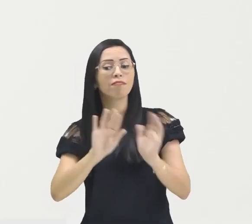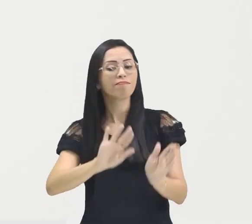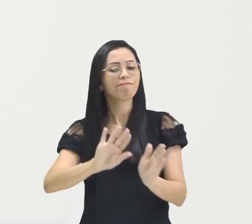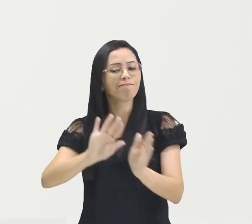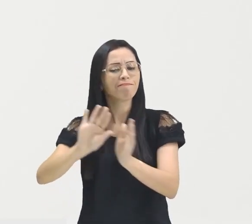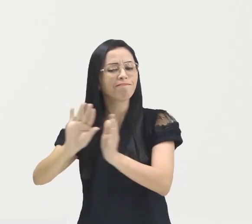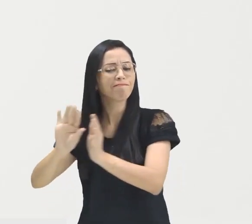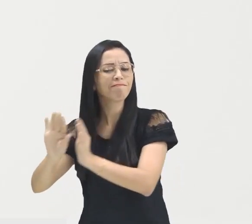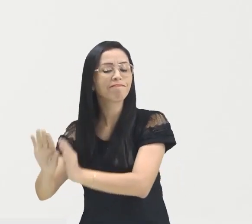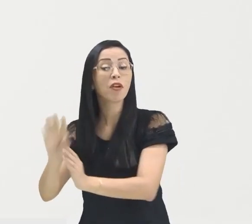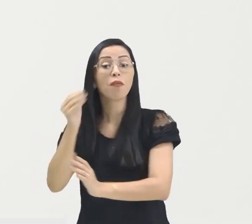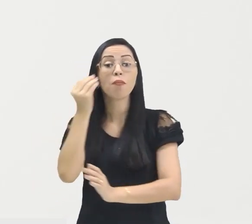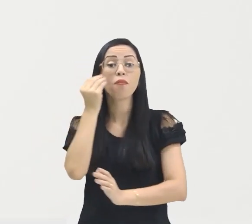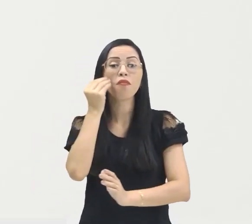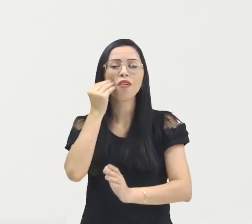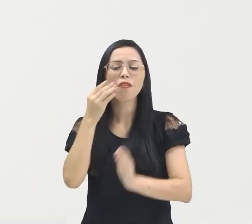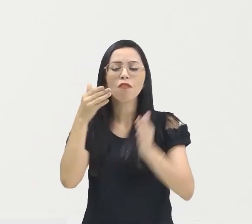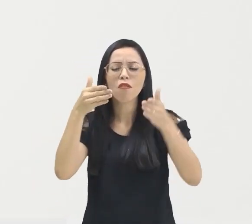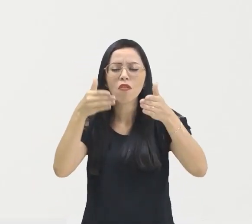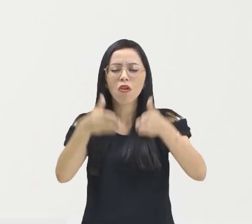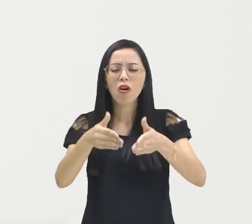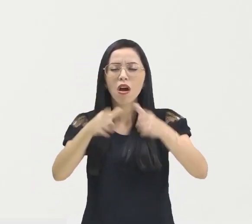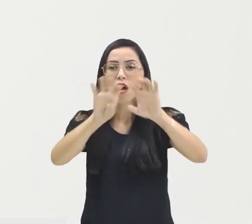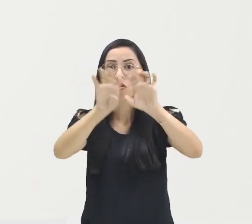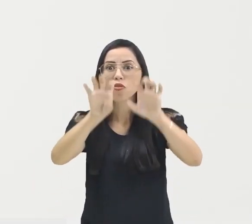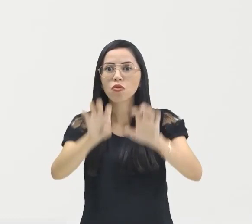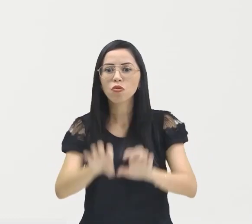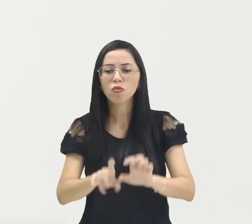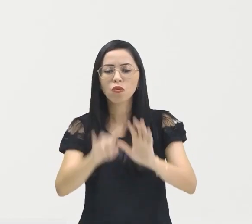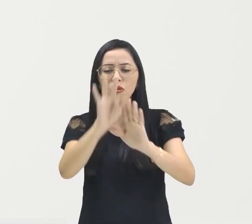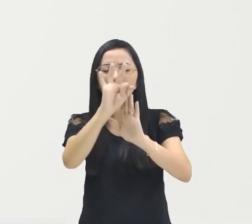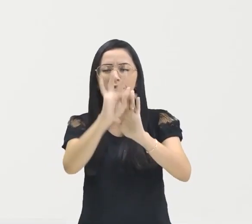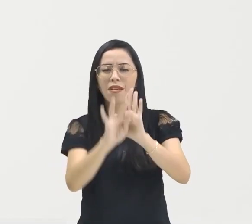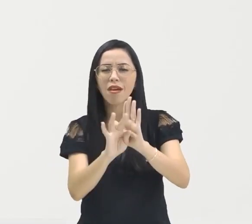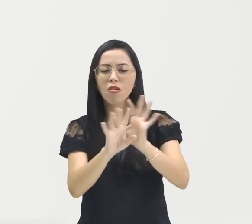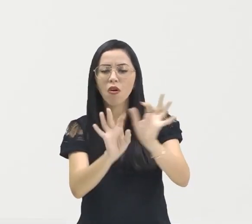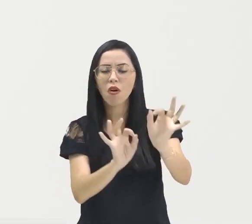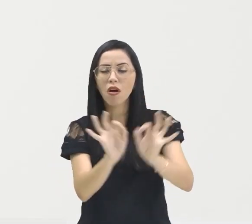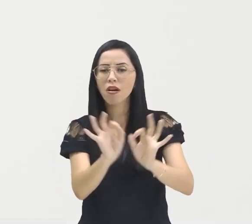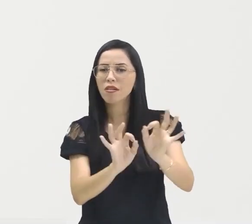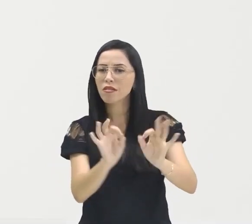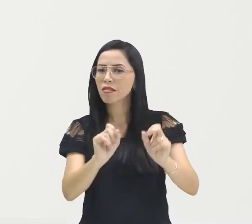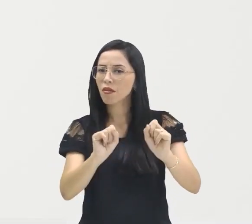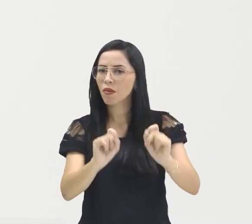esse texto é organizado. Do que ele está falando, certo?